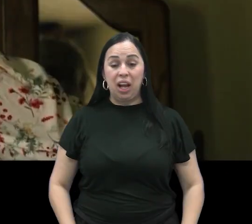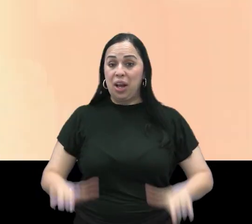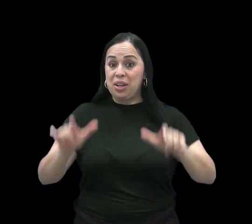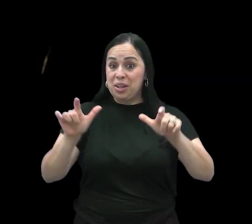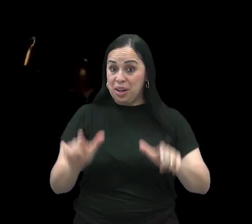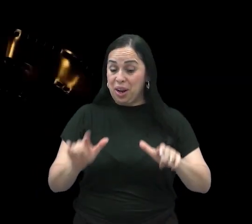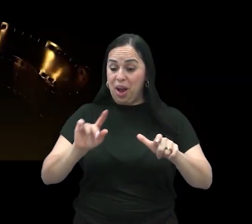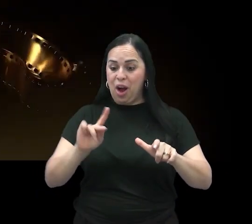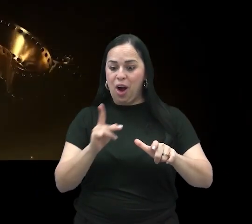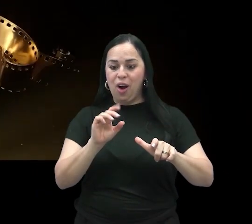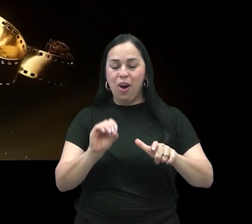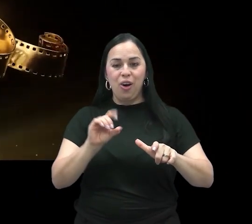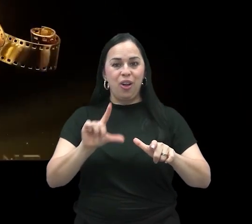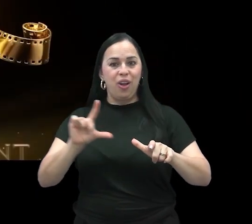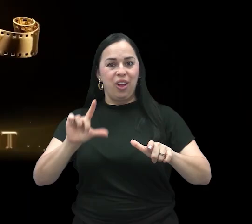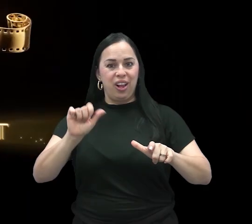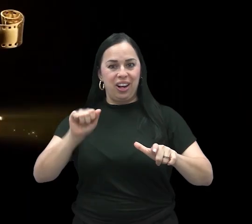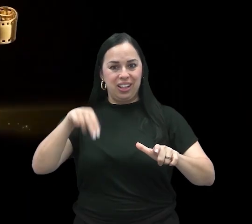Michigan.